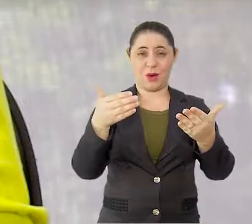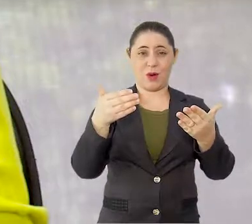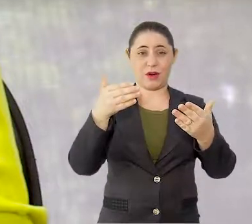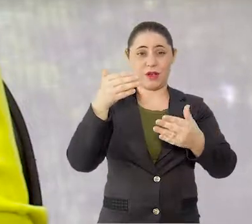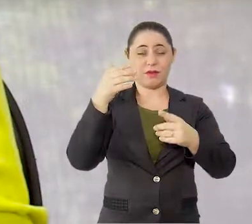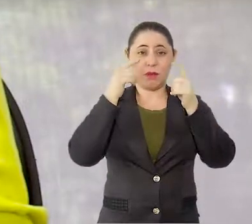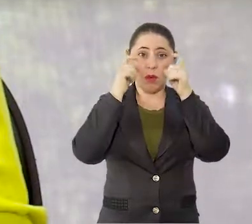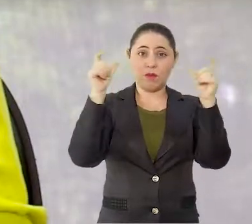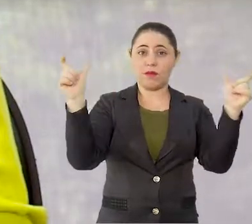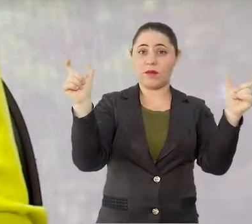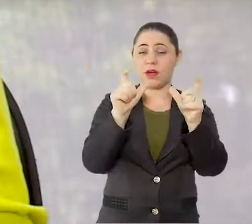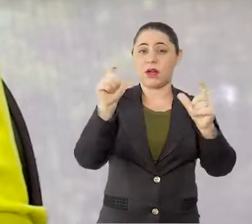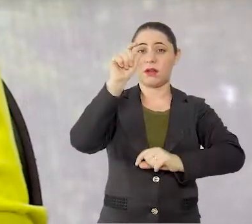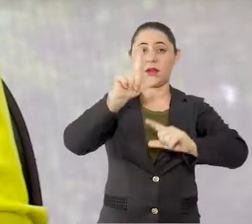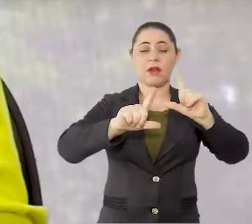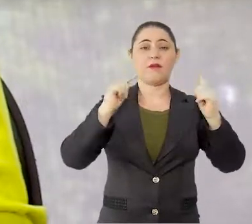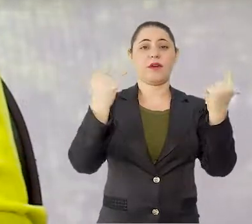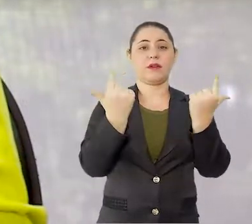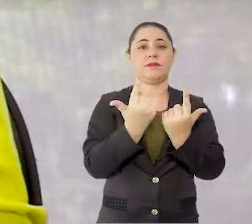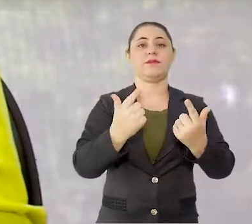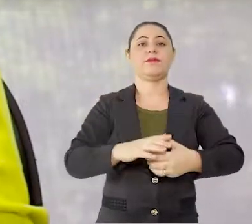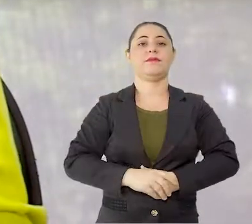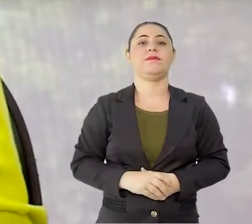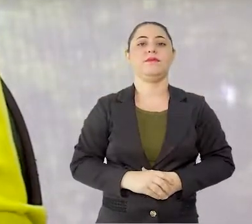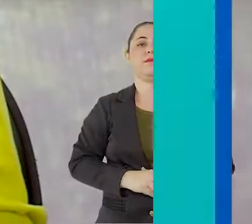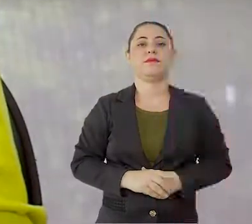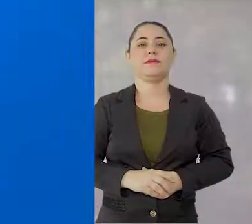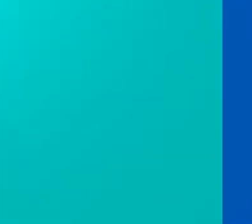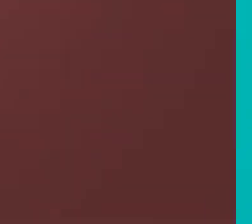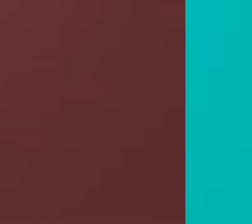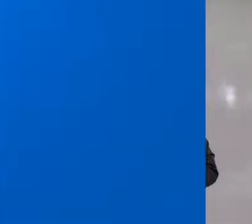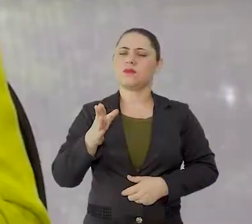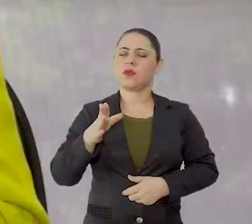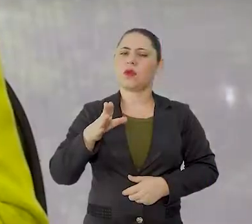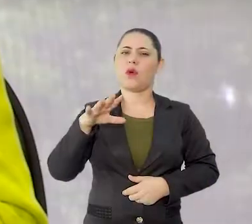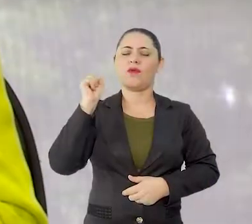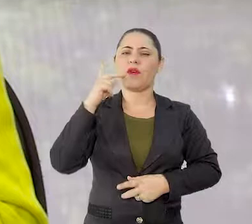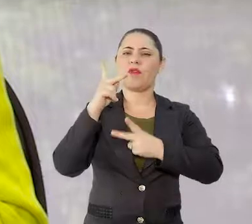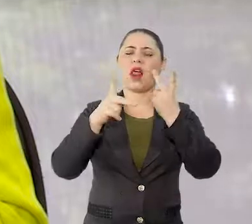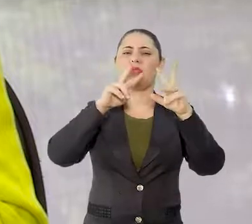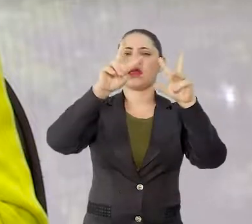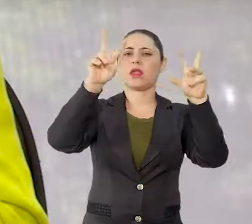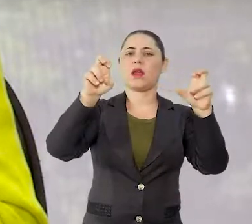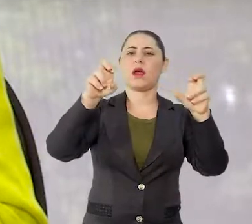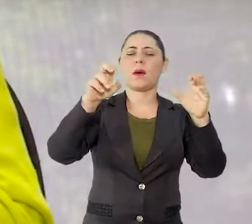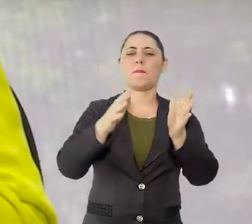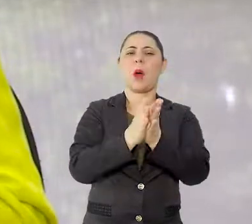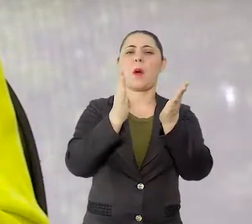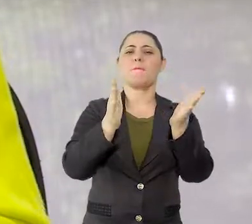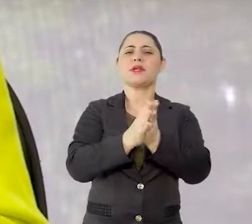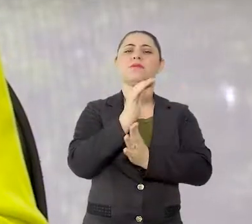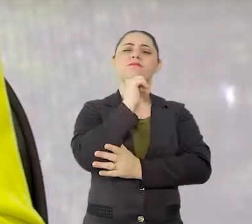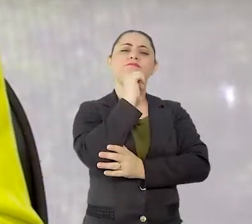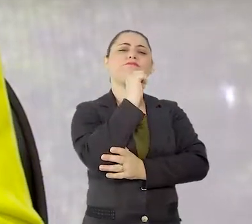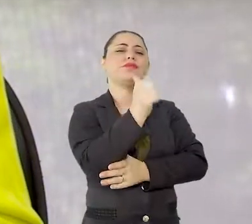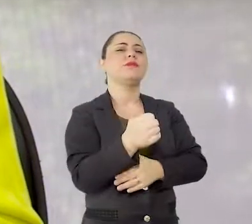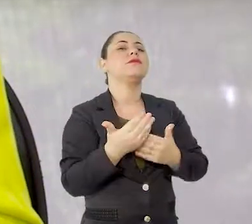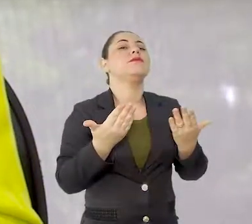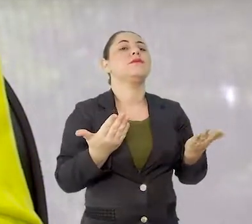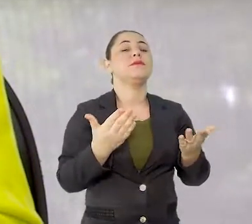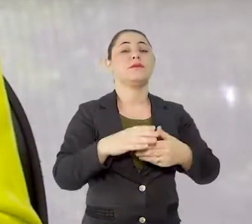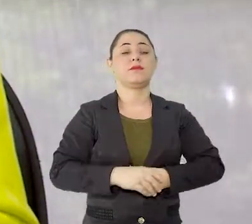comigo agora o programa Fique Ligado da TV Alemes. Você já ouviu falar do termo pobreza